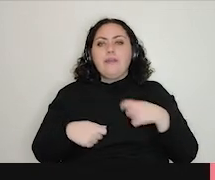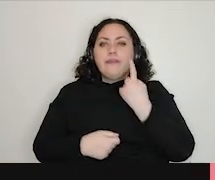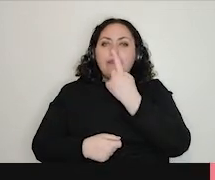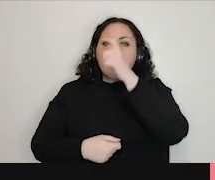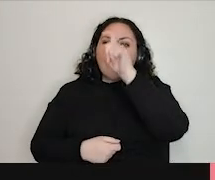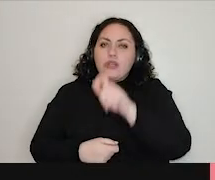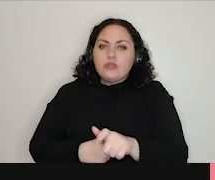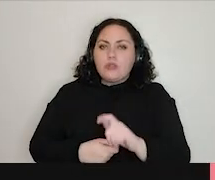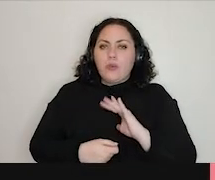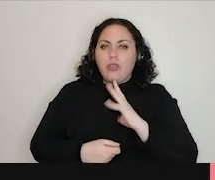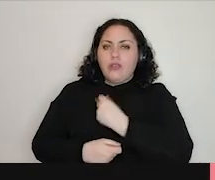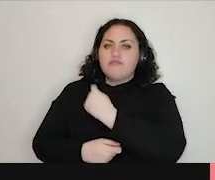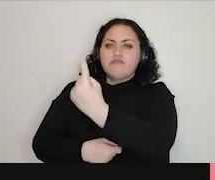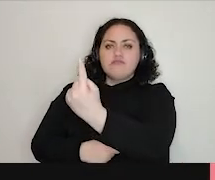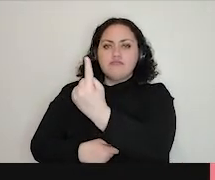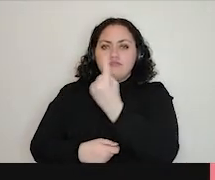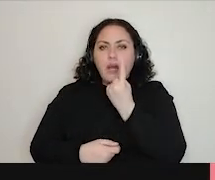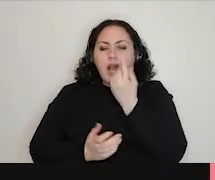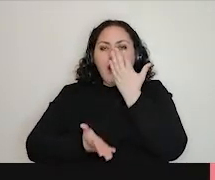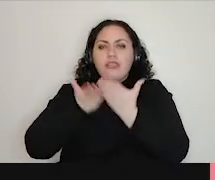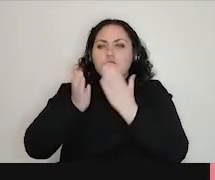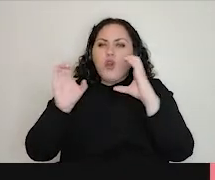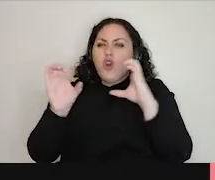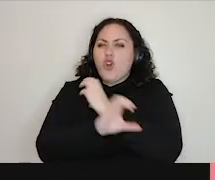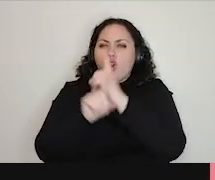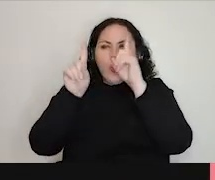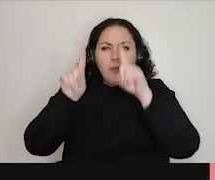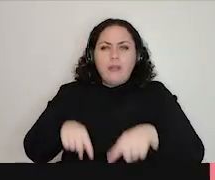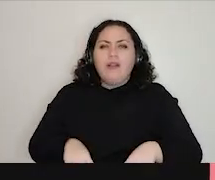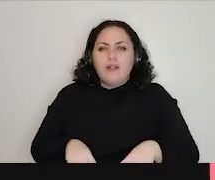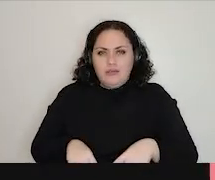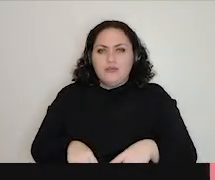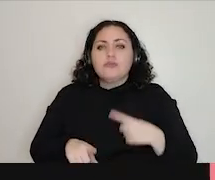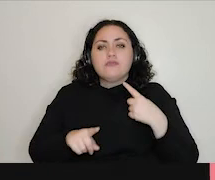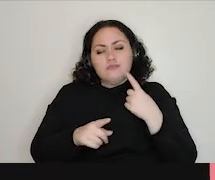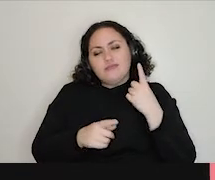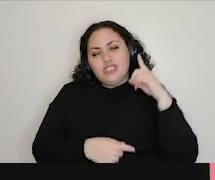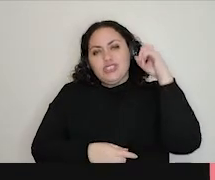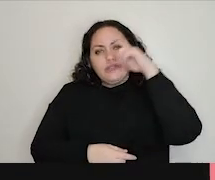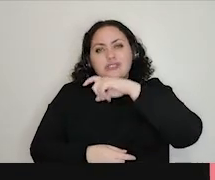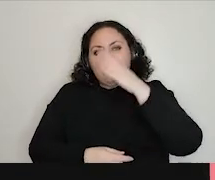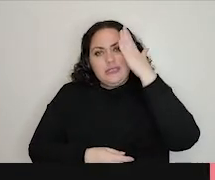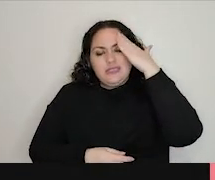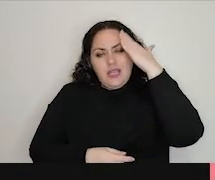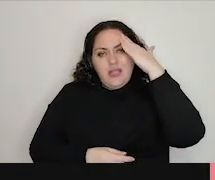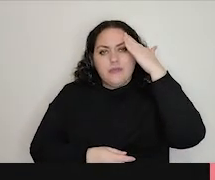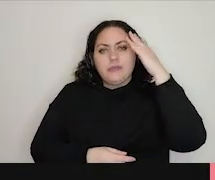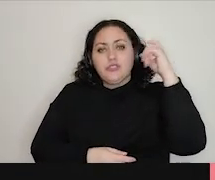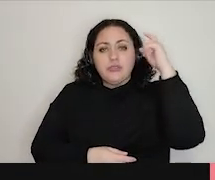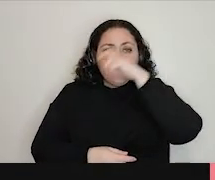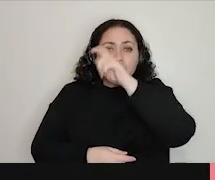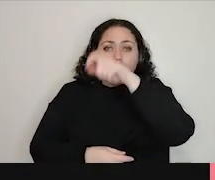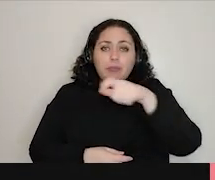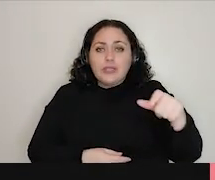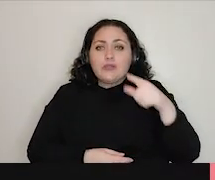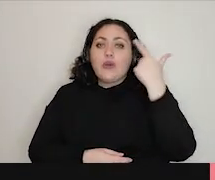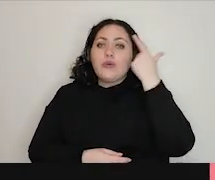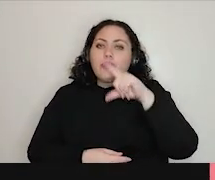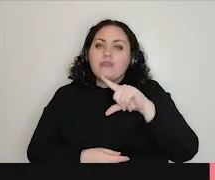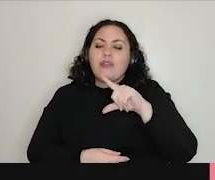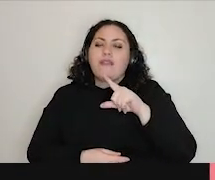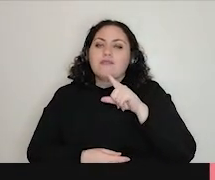integral às pessoas trans, reconhecendo que dificilmente boa parte das pessoas elas vão conseguir esse recurso pelo